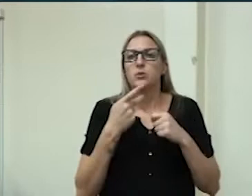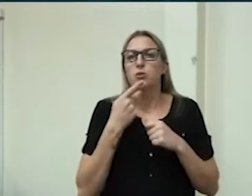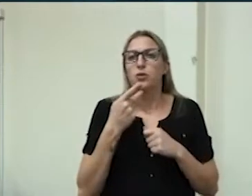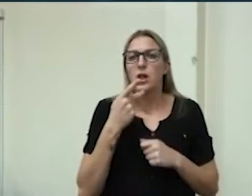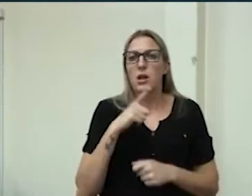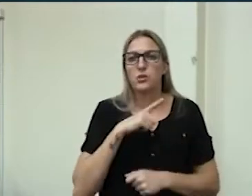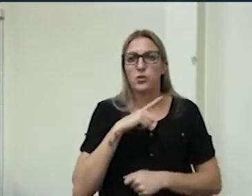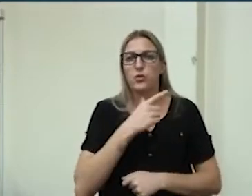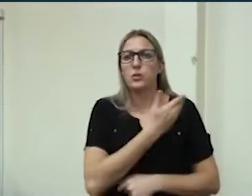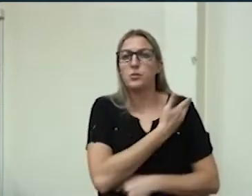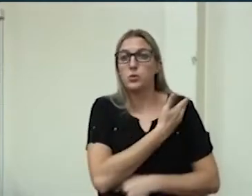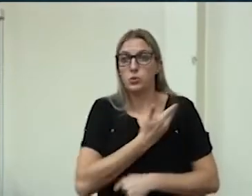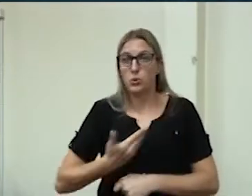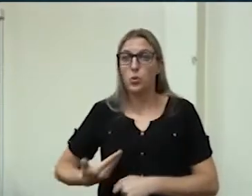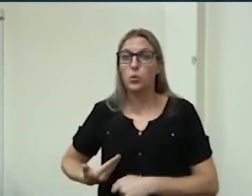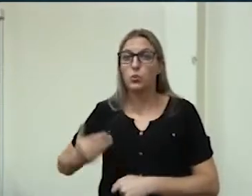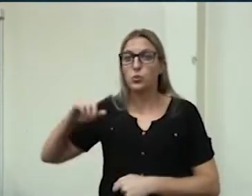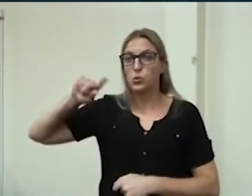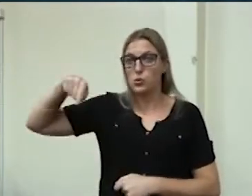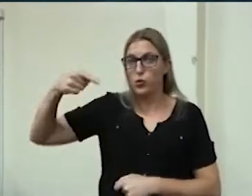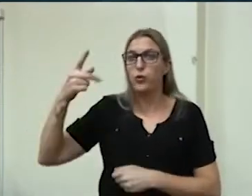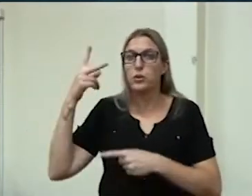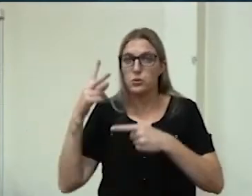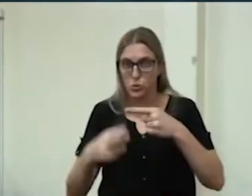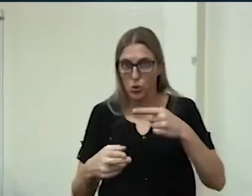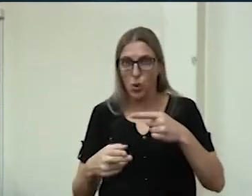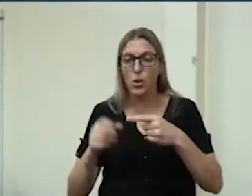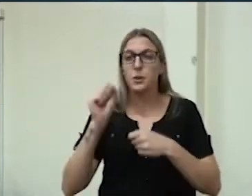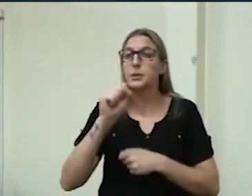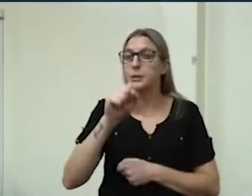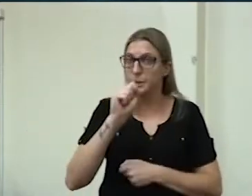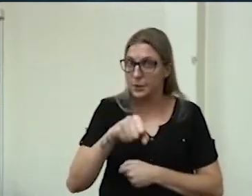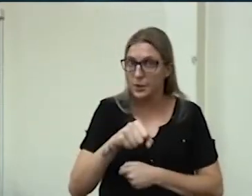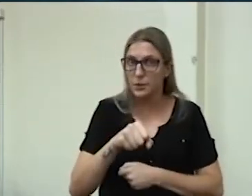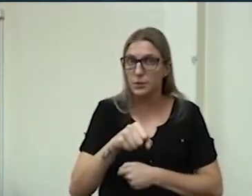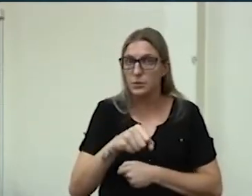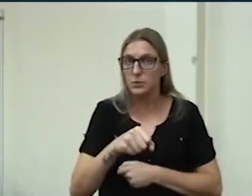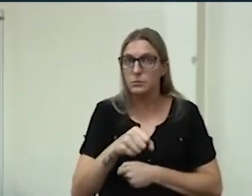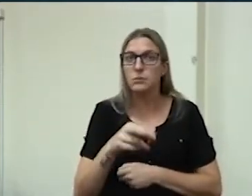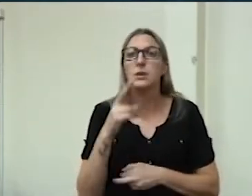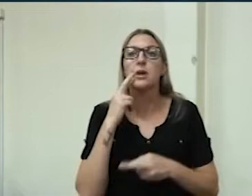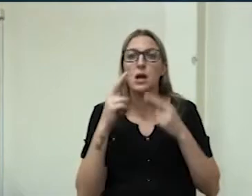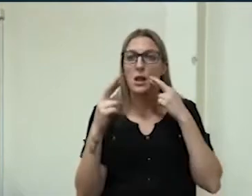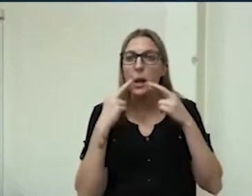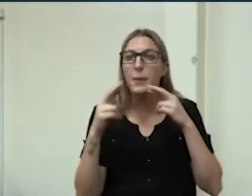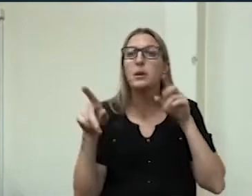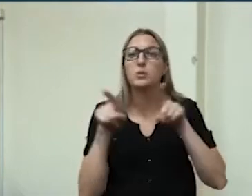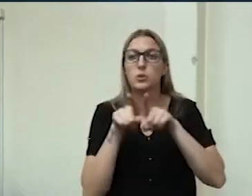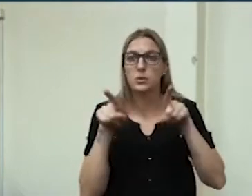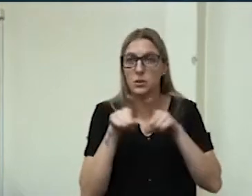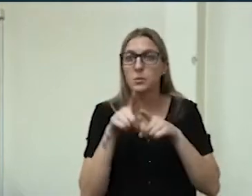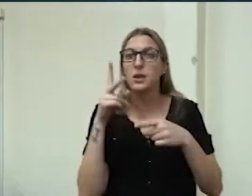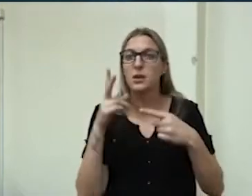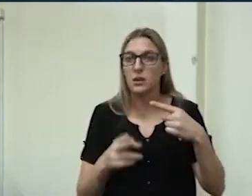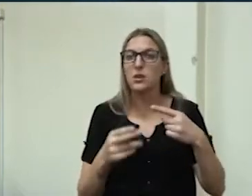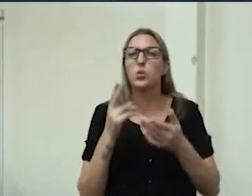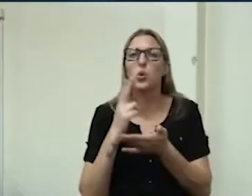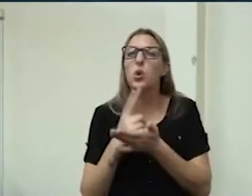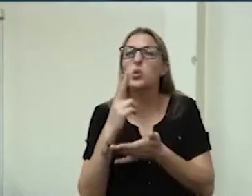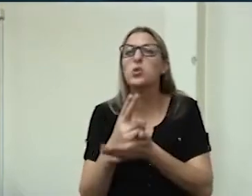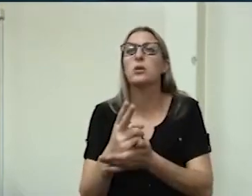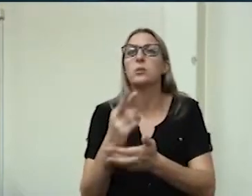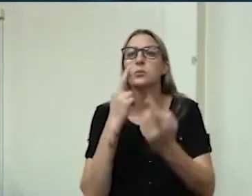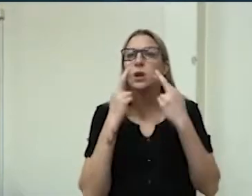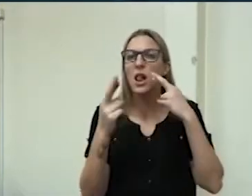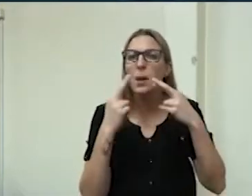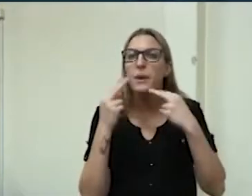governos, sim, cortes. E frisar também que reclamamos à época daqueles cortes e continuaremos reclamando sempre